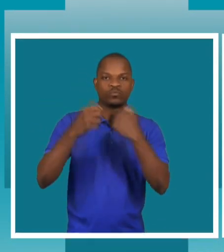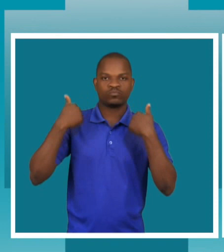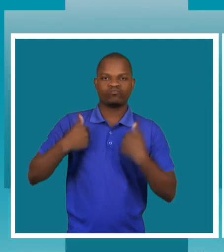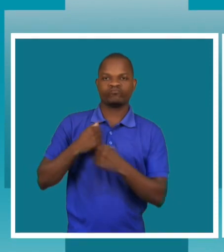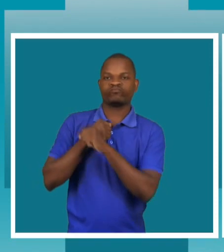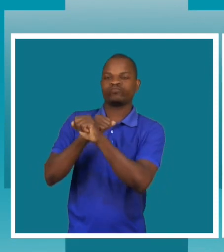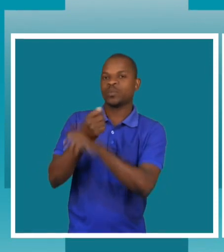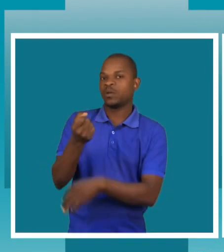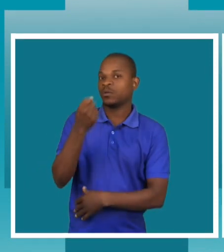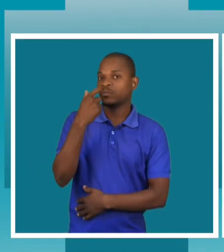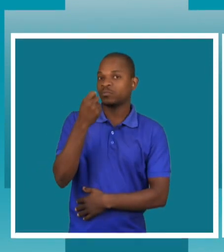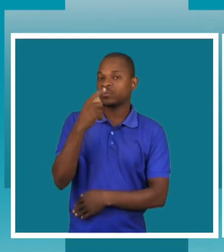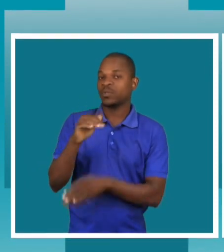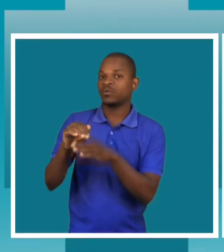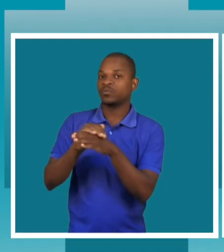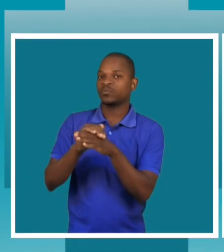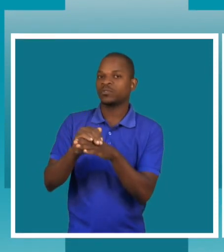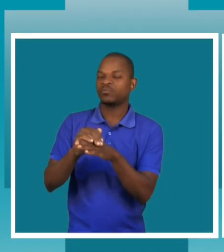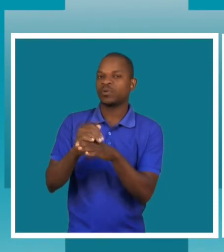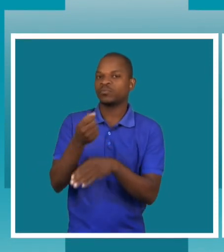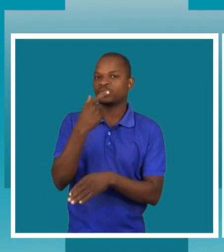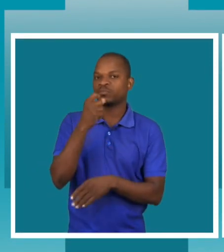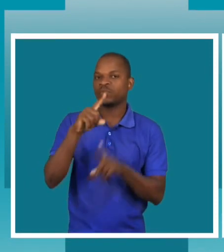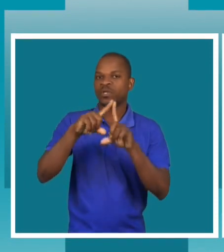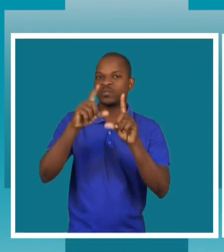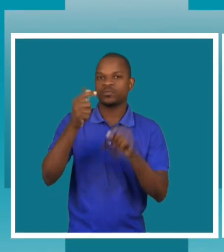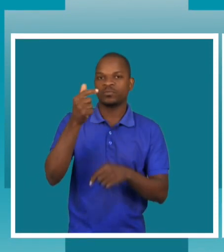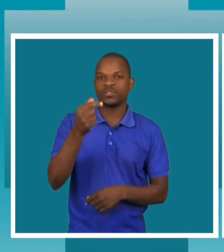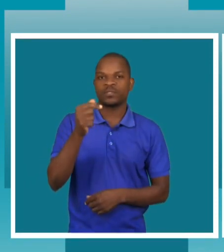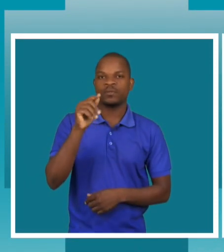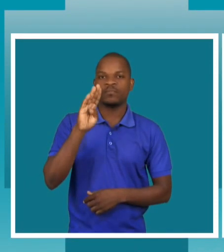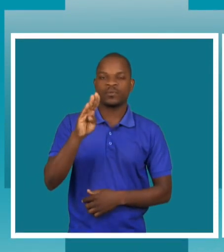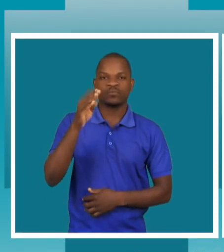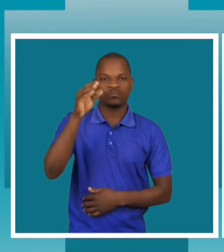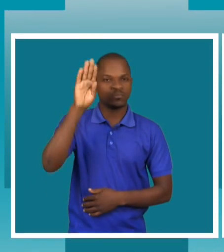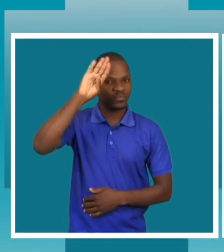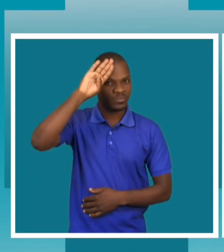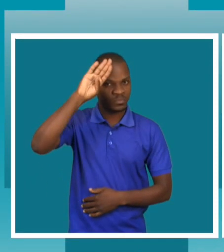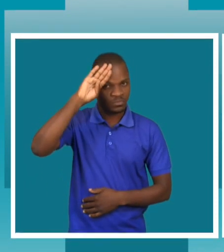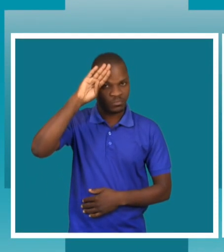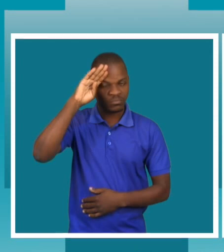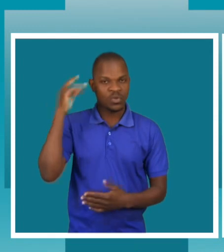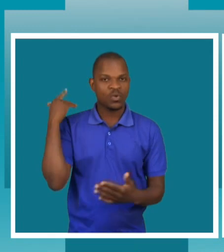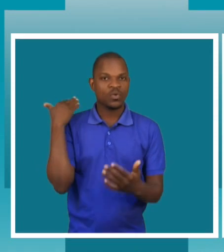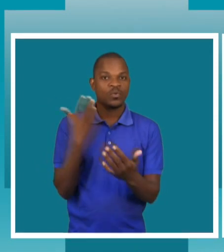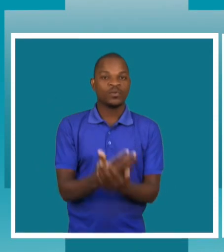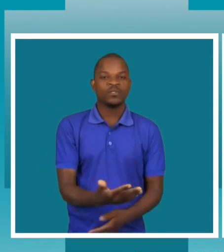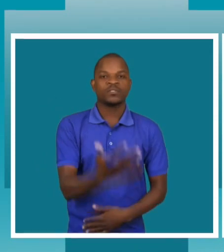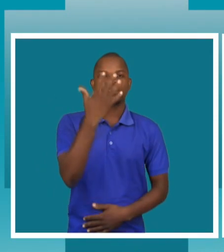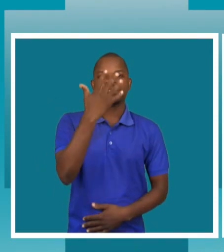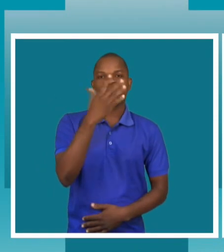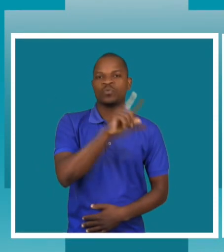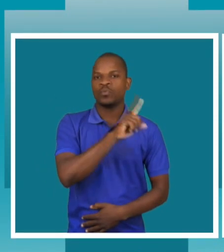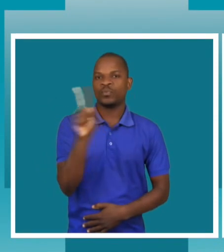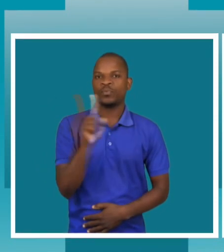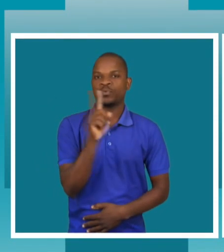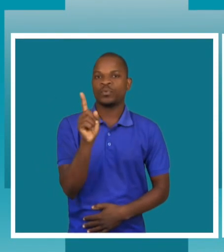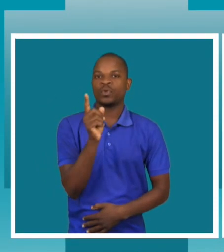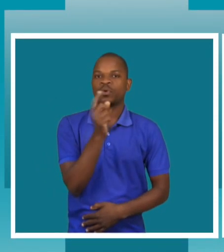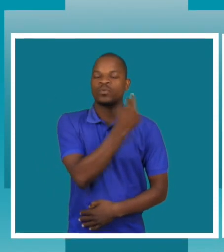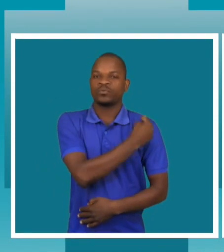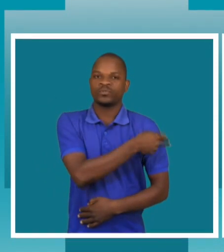a antibióticos usados para tratar a tuberculose. Internada há cinco meses no Hospital Geral da Machava,